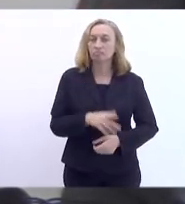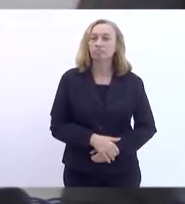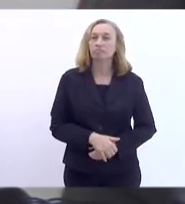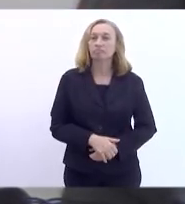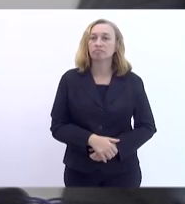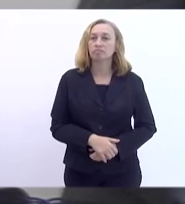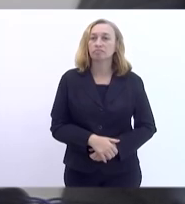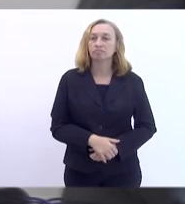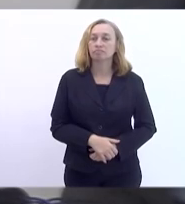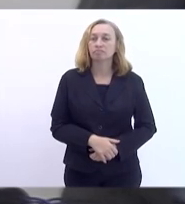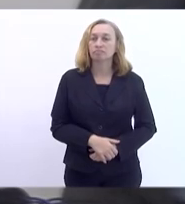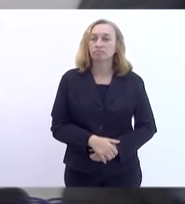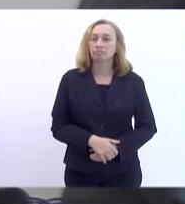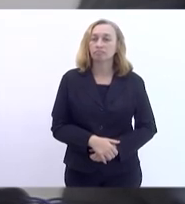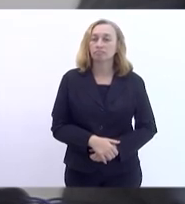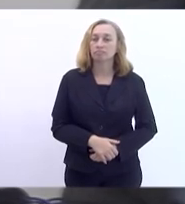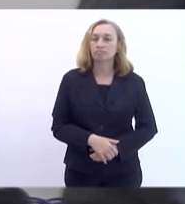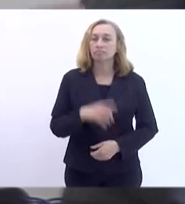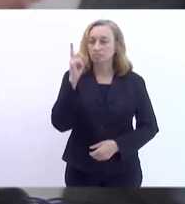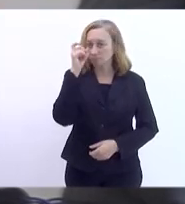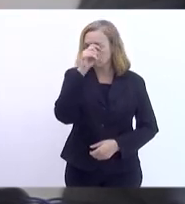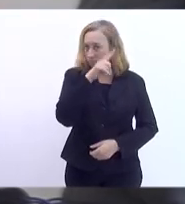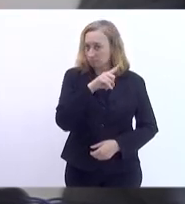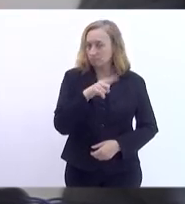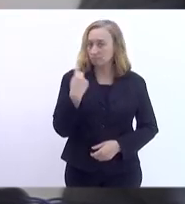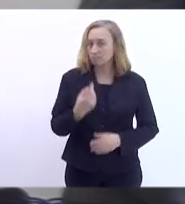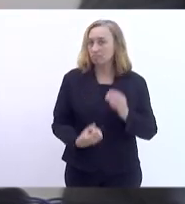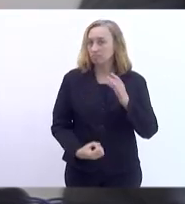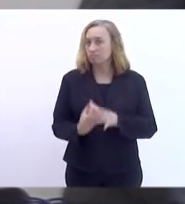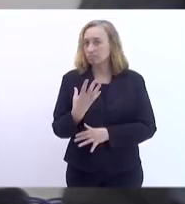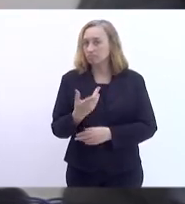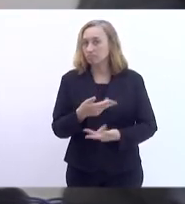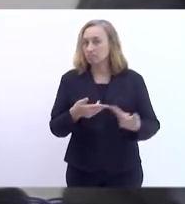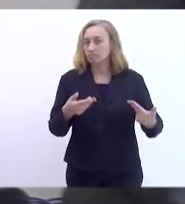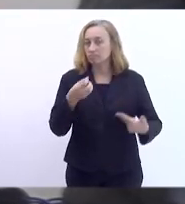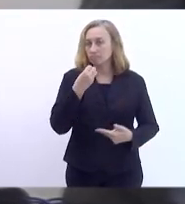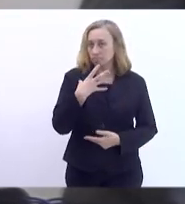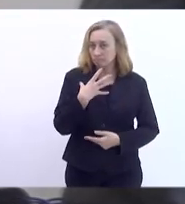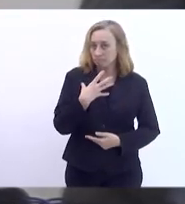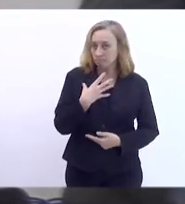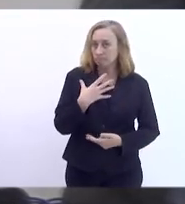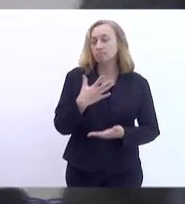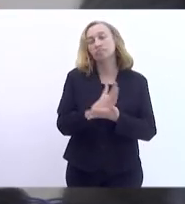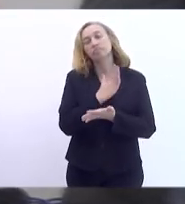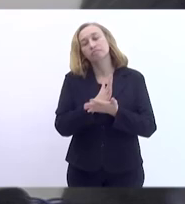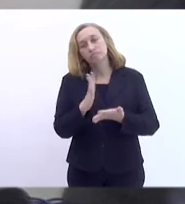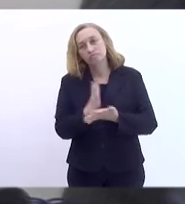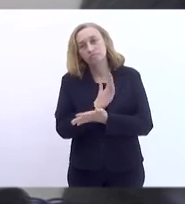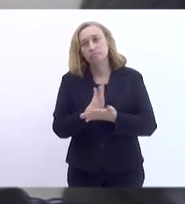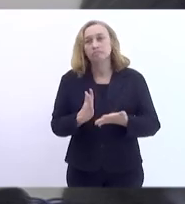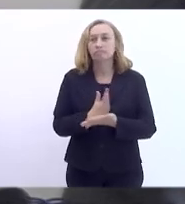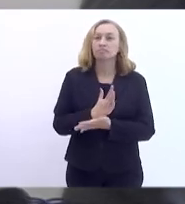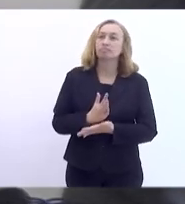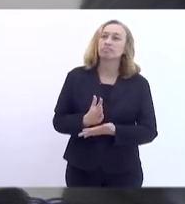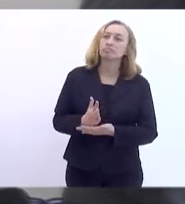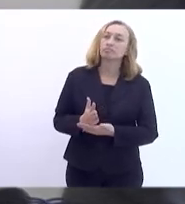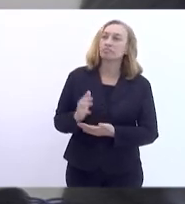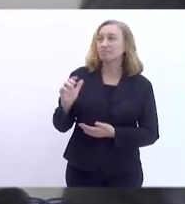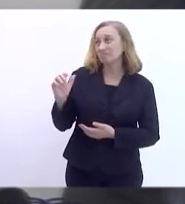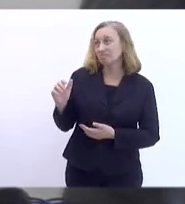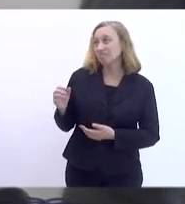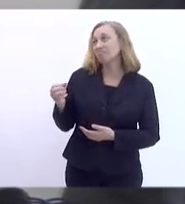que ela dificuldade que nós produzimos coisas boas às vezes quando a mas